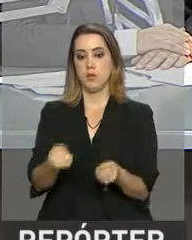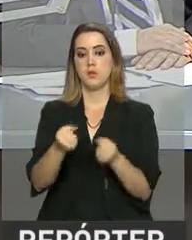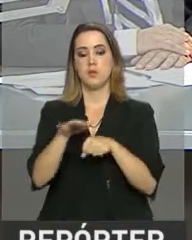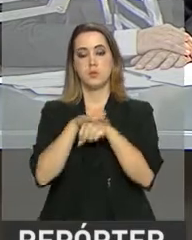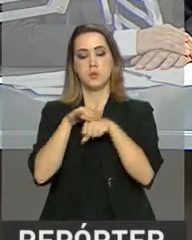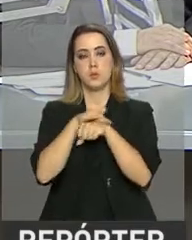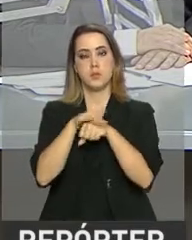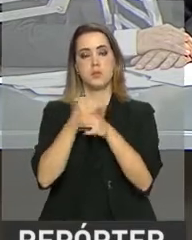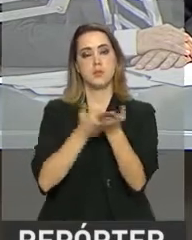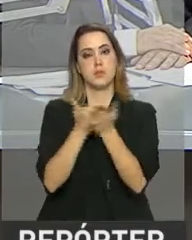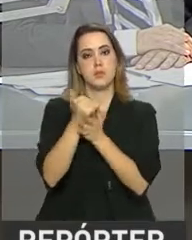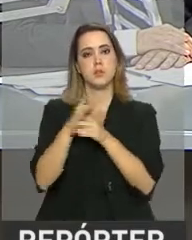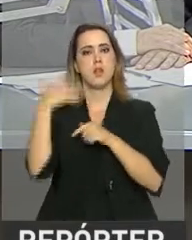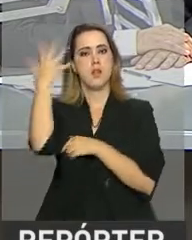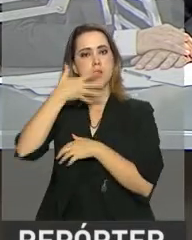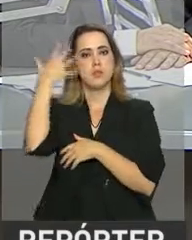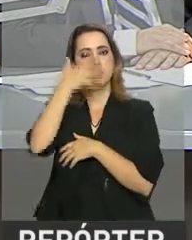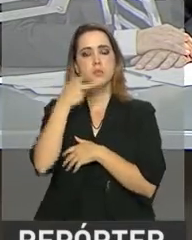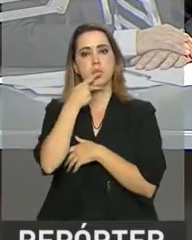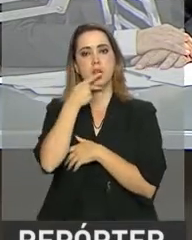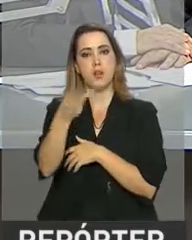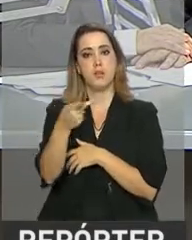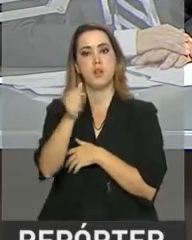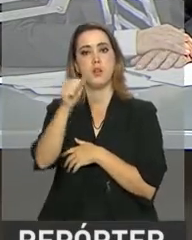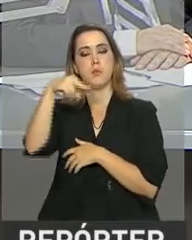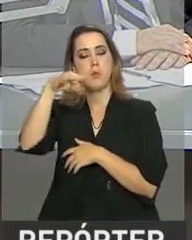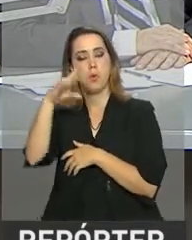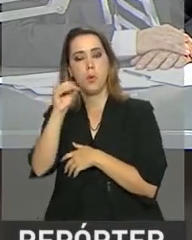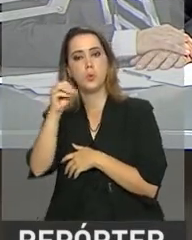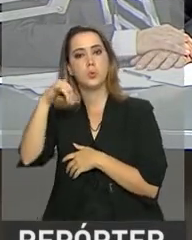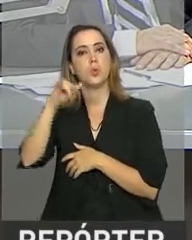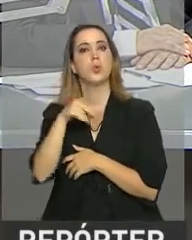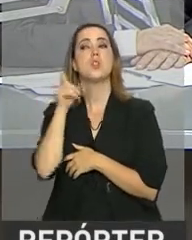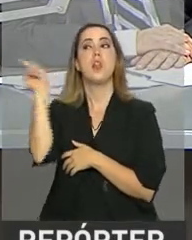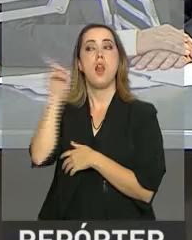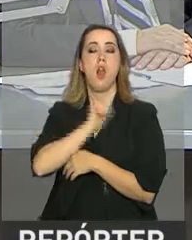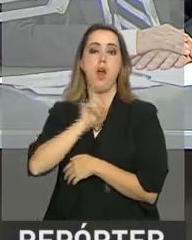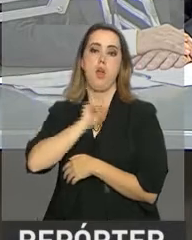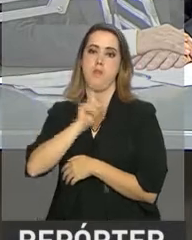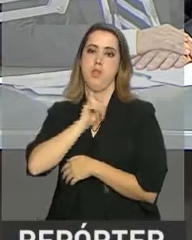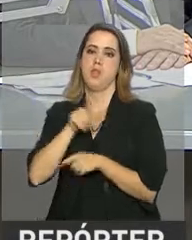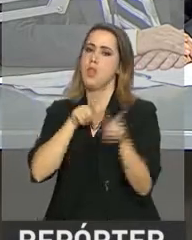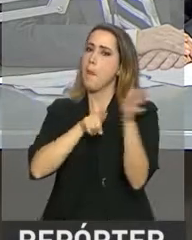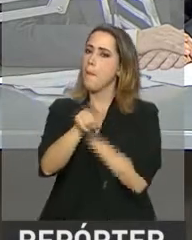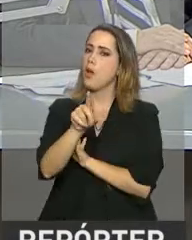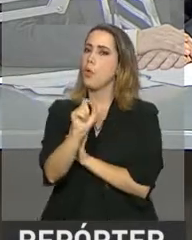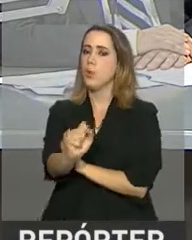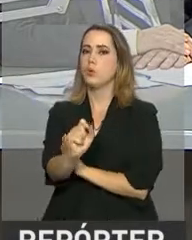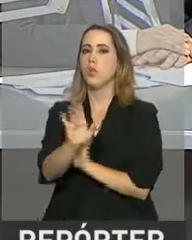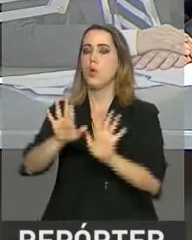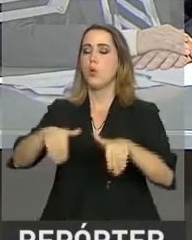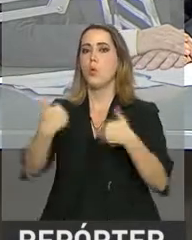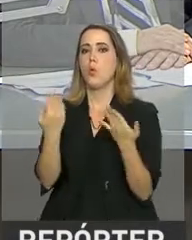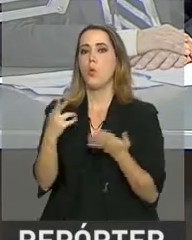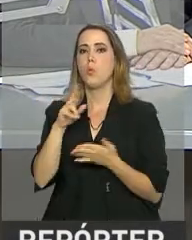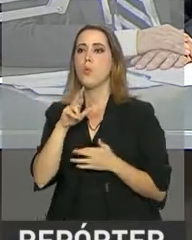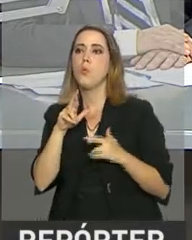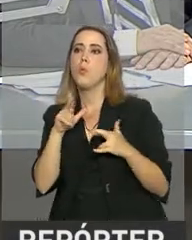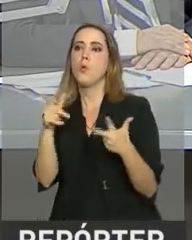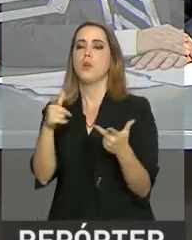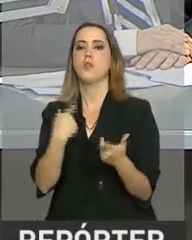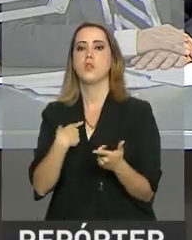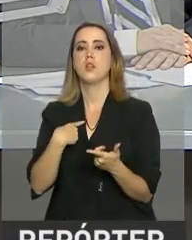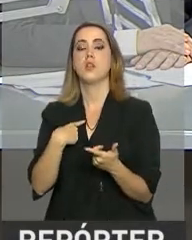antônia que não mandou sobrenome mas ela tá lá em medina e minas gerais ela pergunta pra gente qual a diferença entre